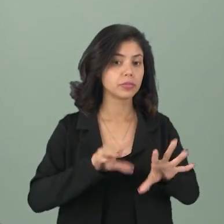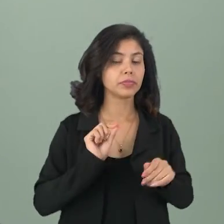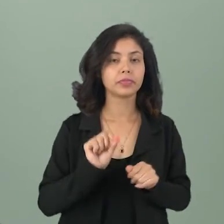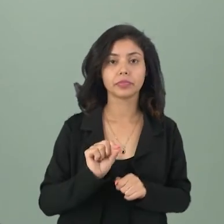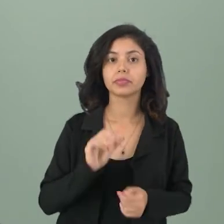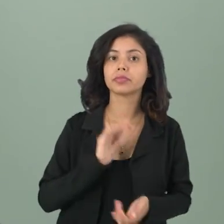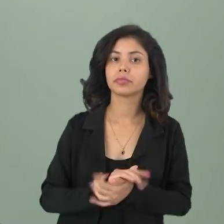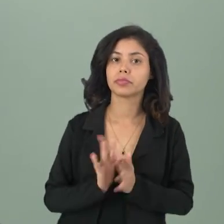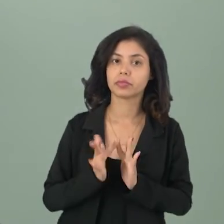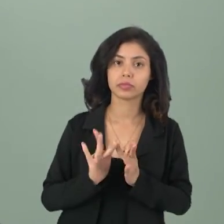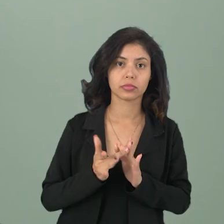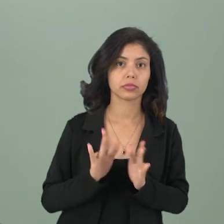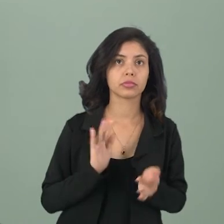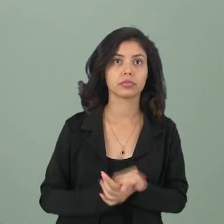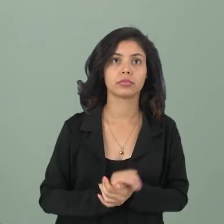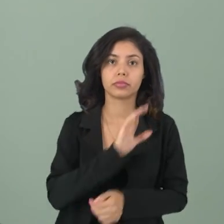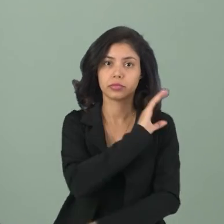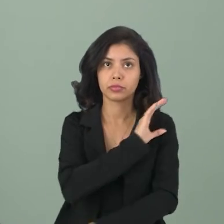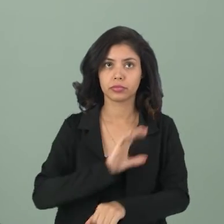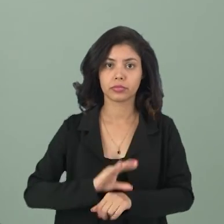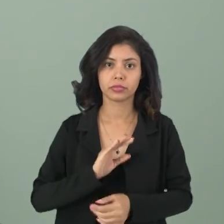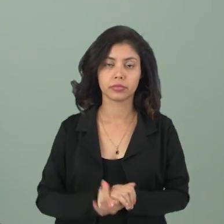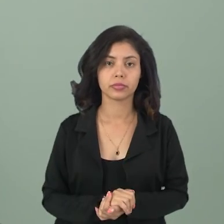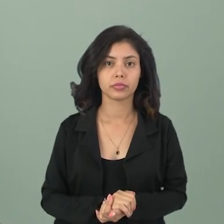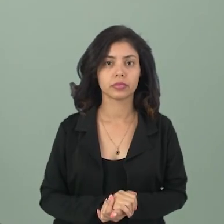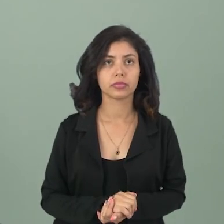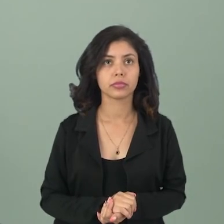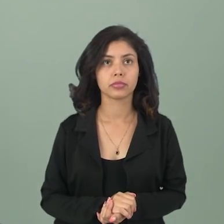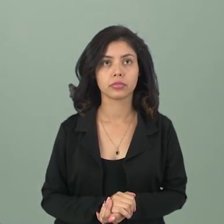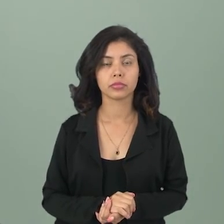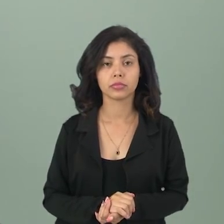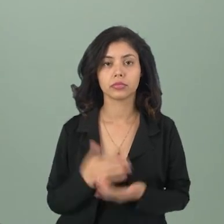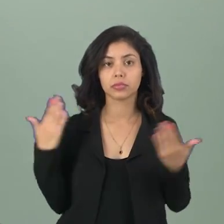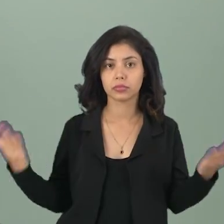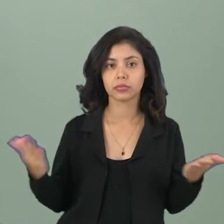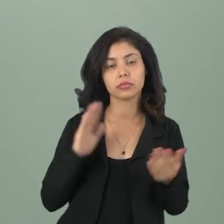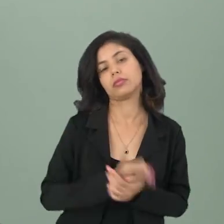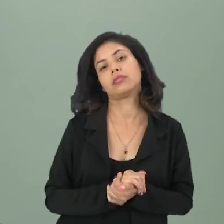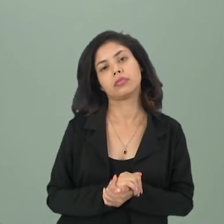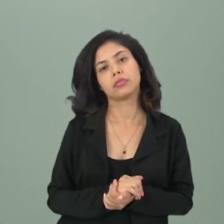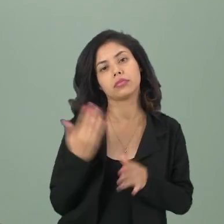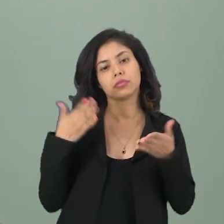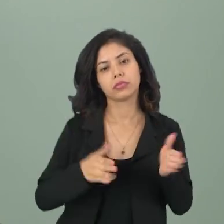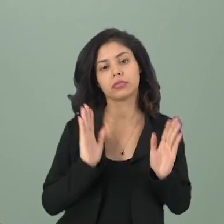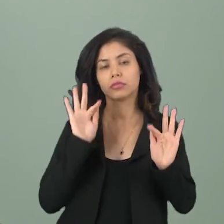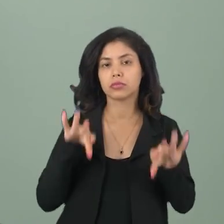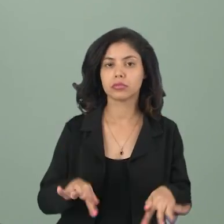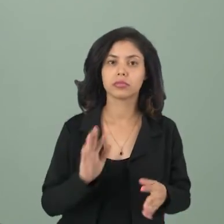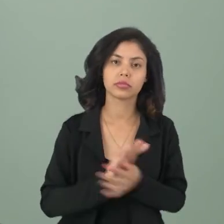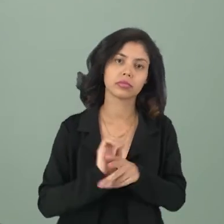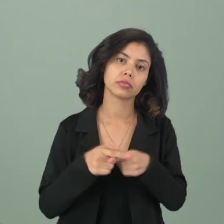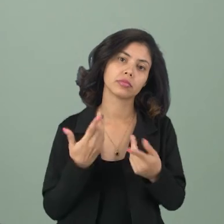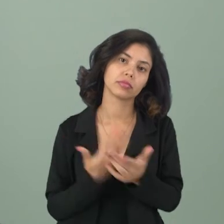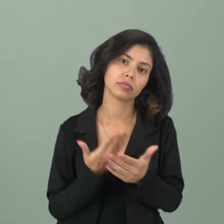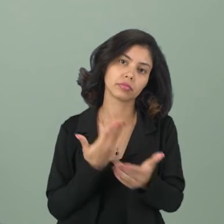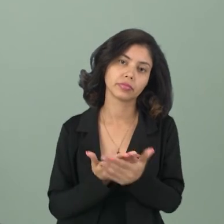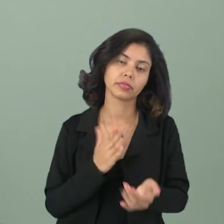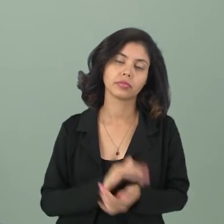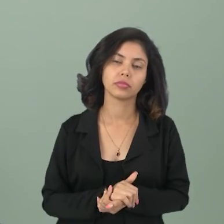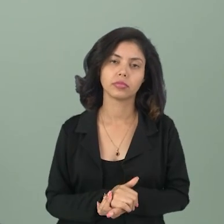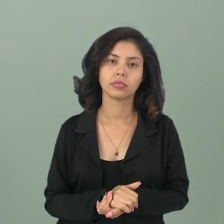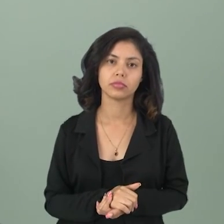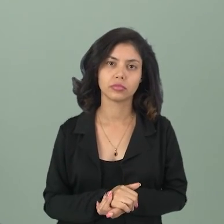você vai ter contato com as outras culturas né galerinha bom então É isso aí galera Chegamos Ao Final De Mais uma